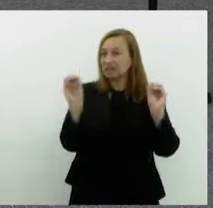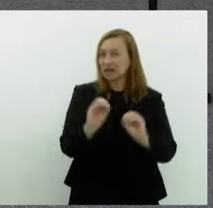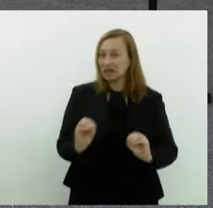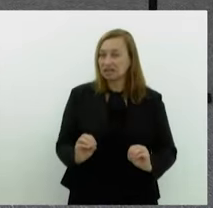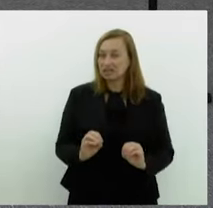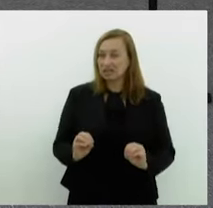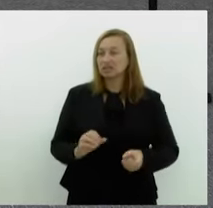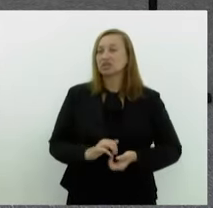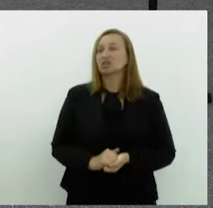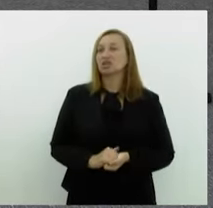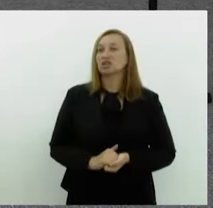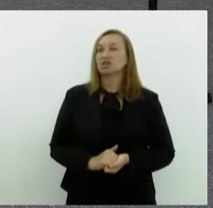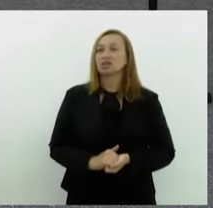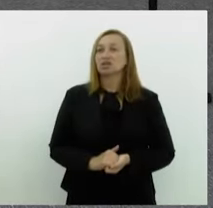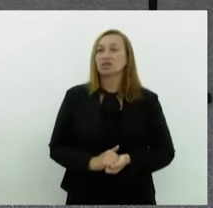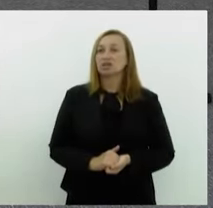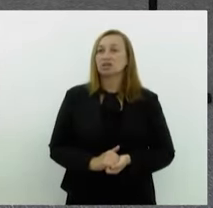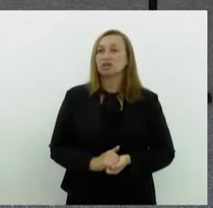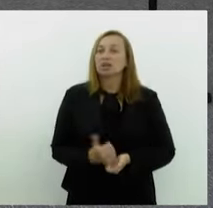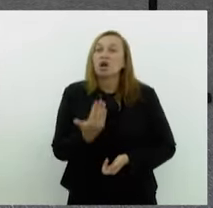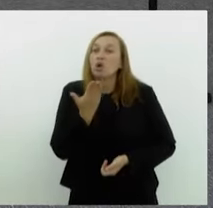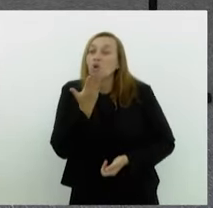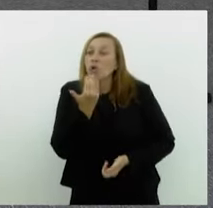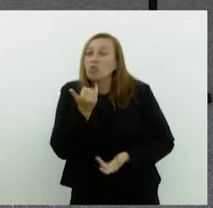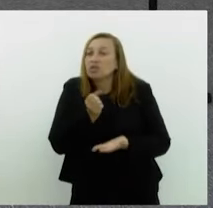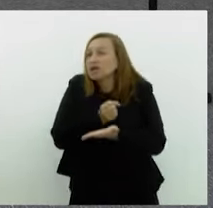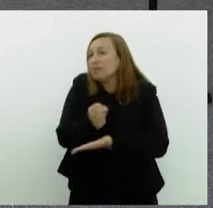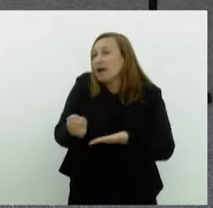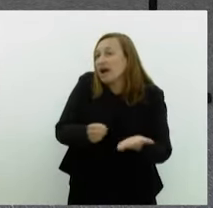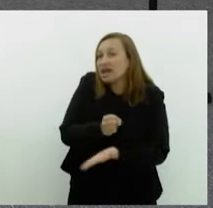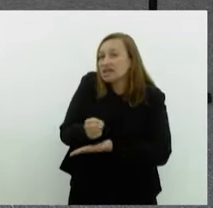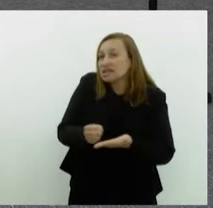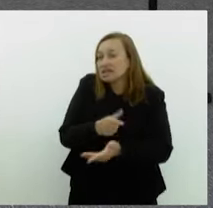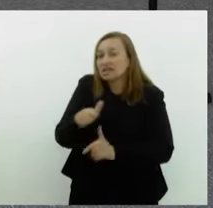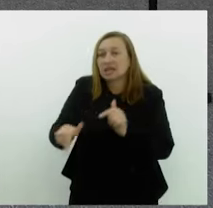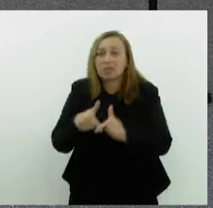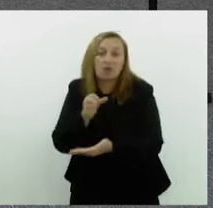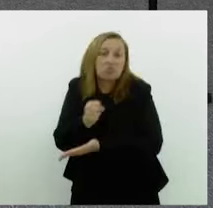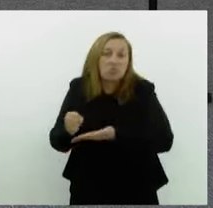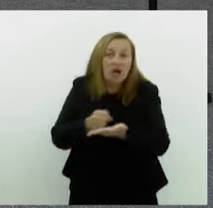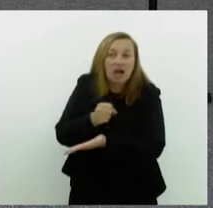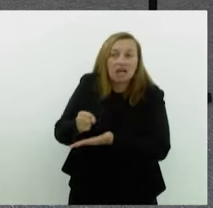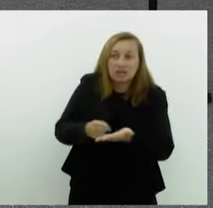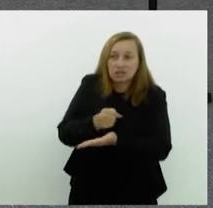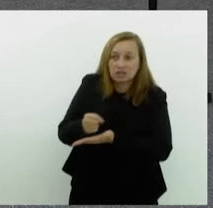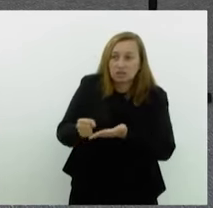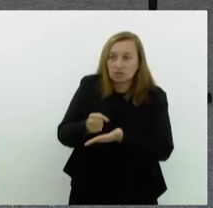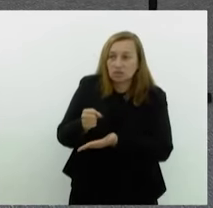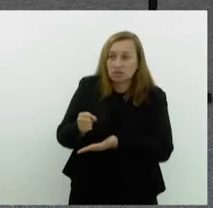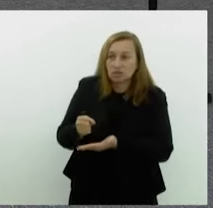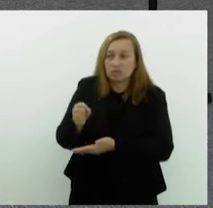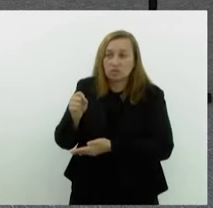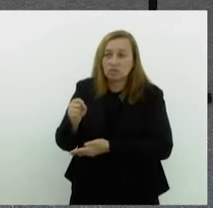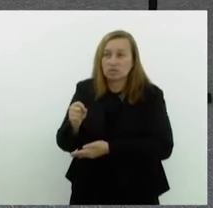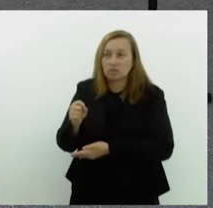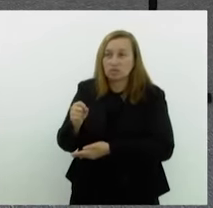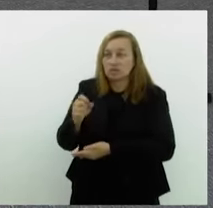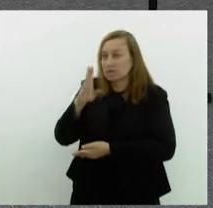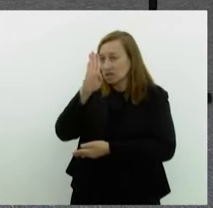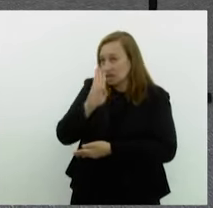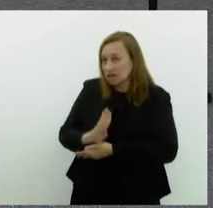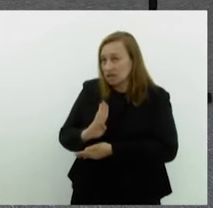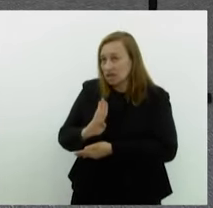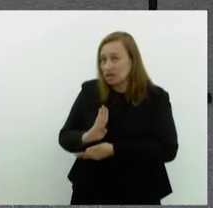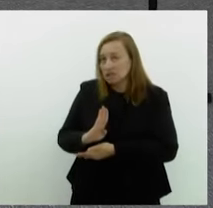desonerar alimentação básica, serviços básicos e tratar diferentemente produtos nocivos ao